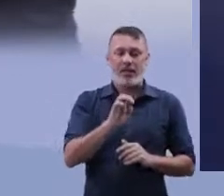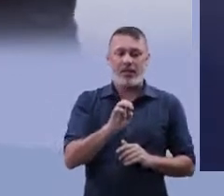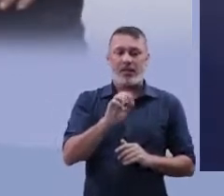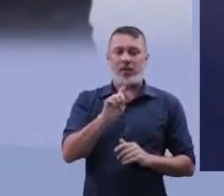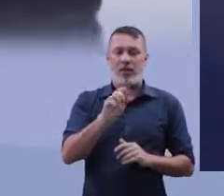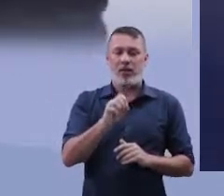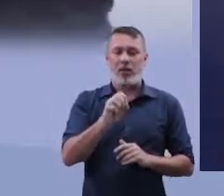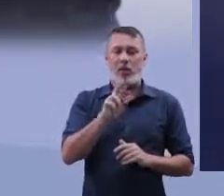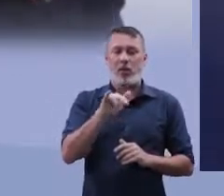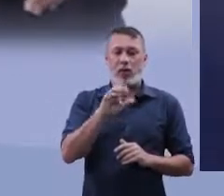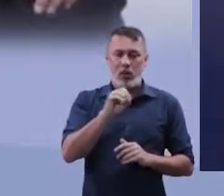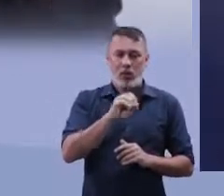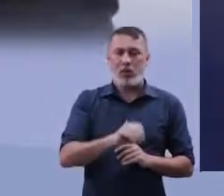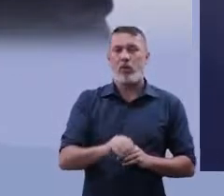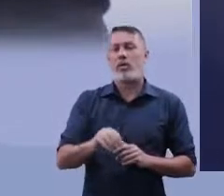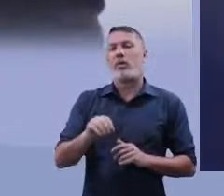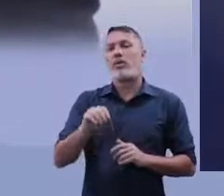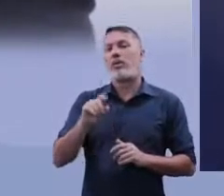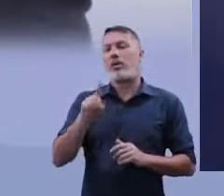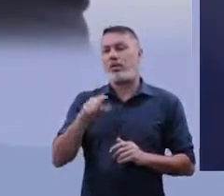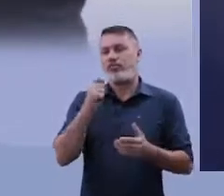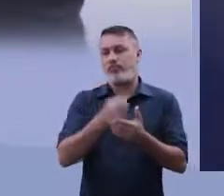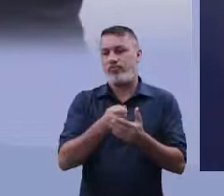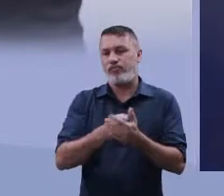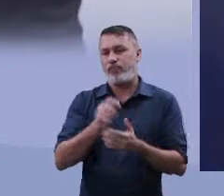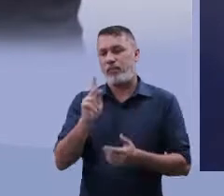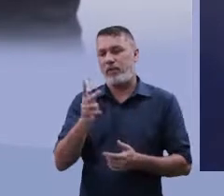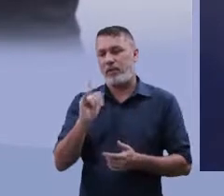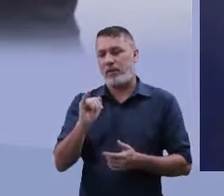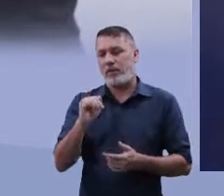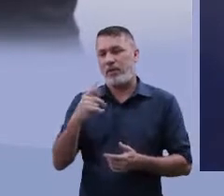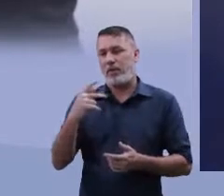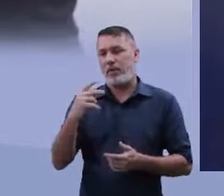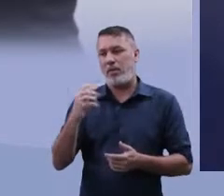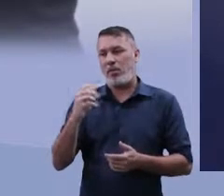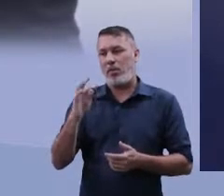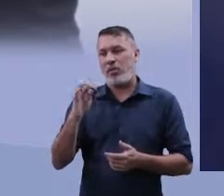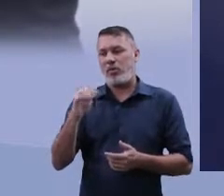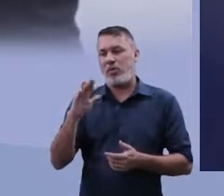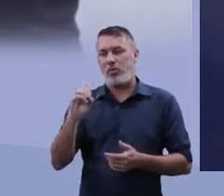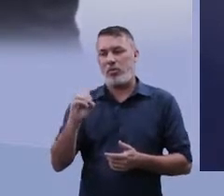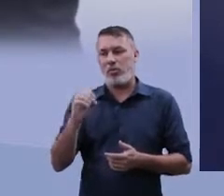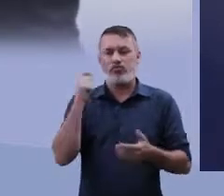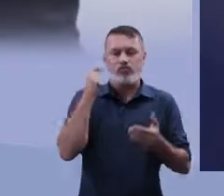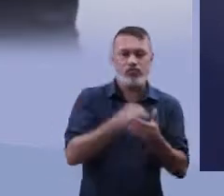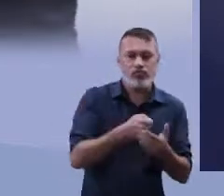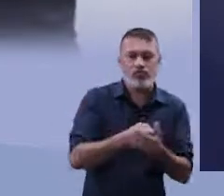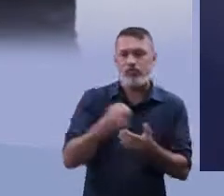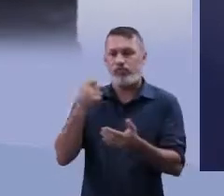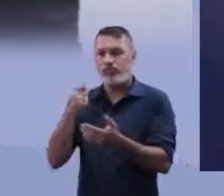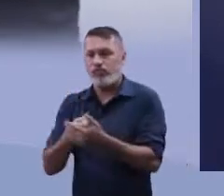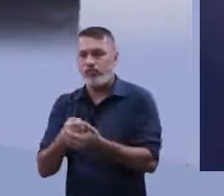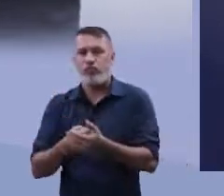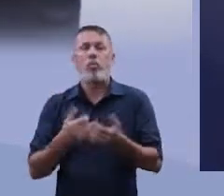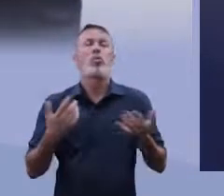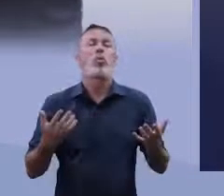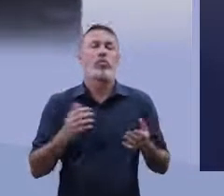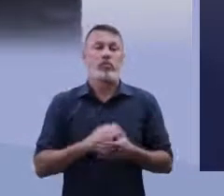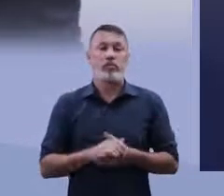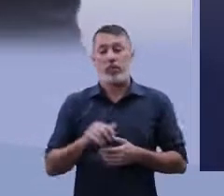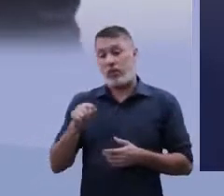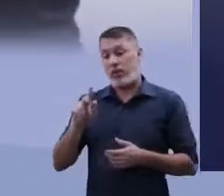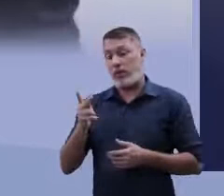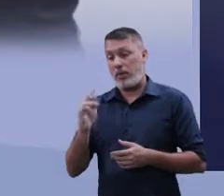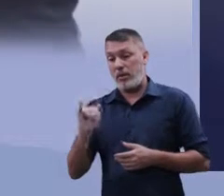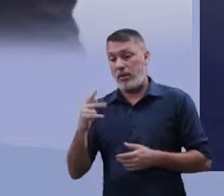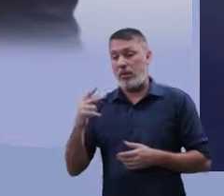categórico. O que seria, então, um imperativo hipotético? É aquela ação que pode ser boa, mas ela é apenas um meio para atingir um